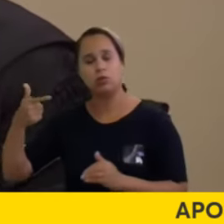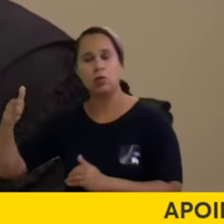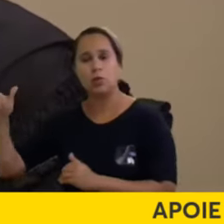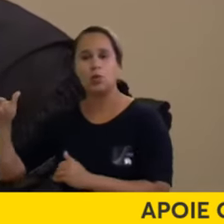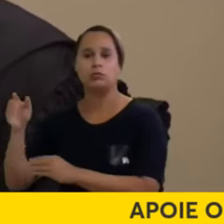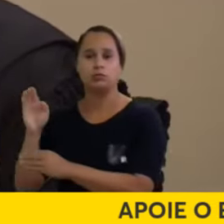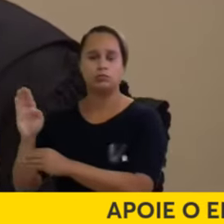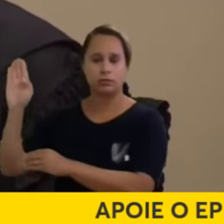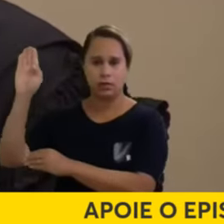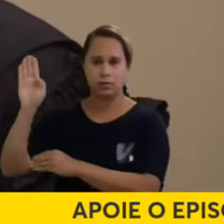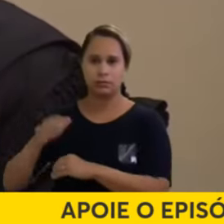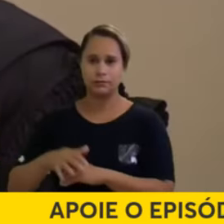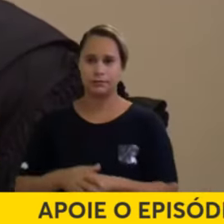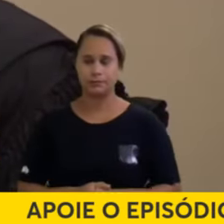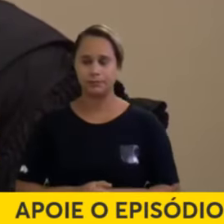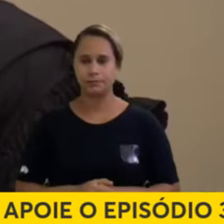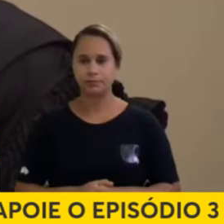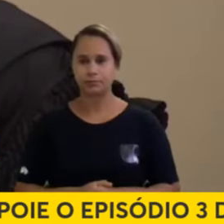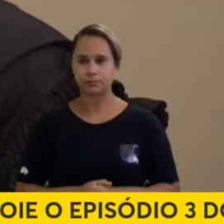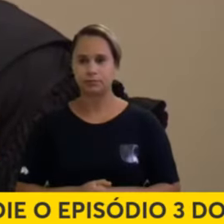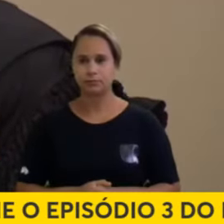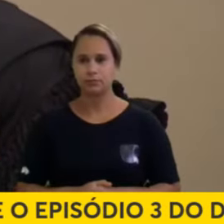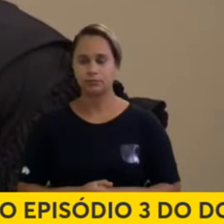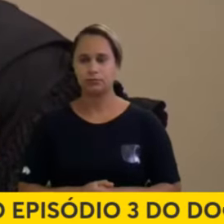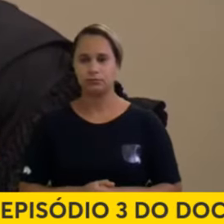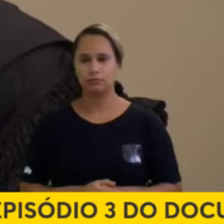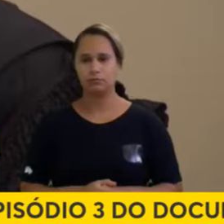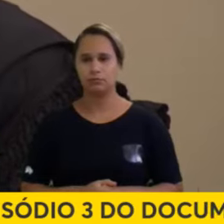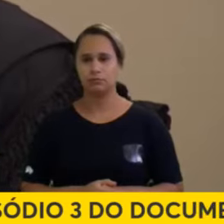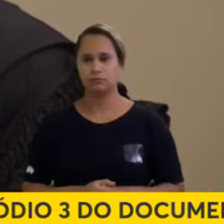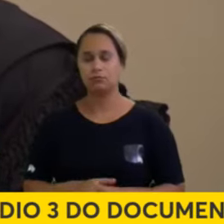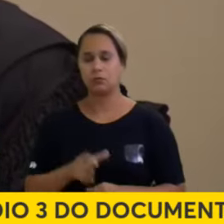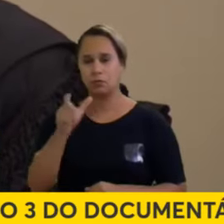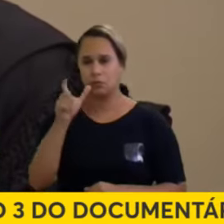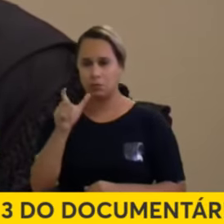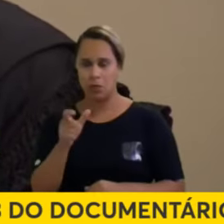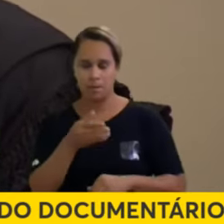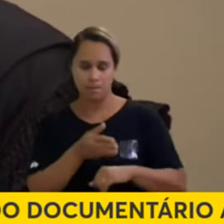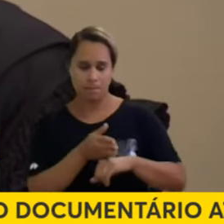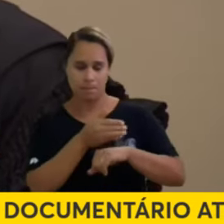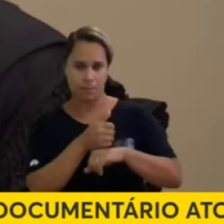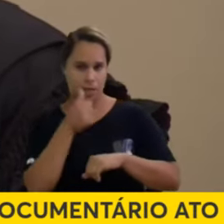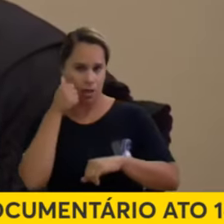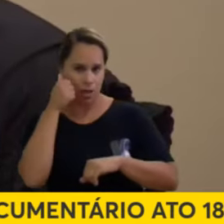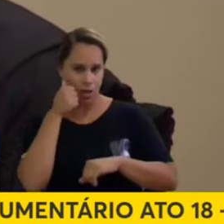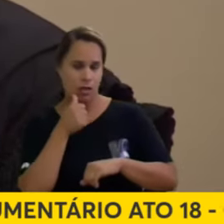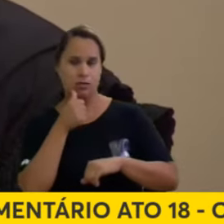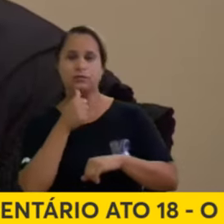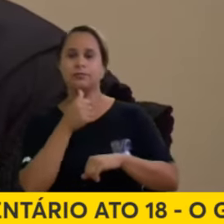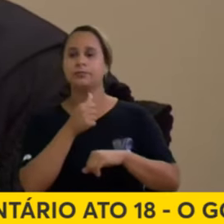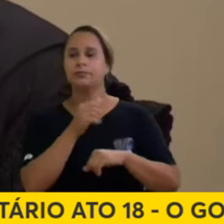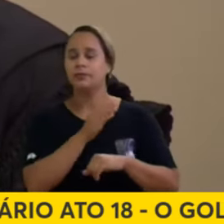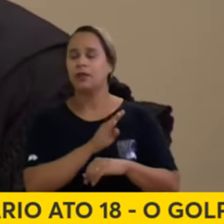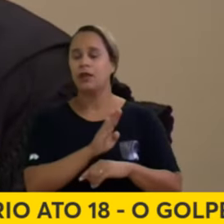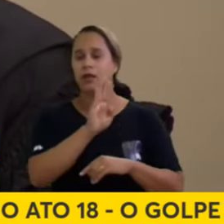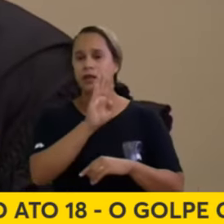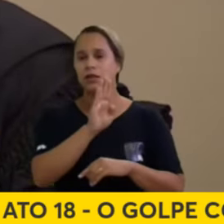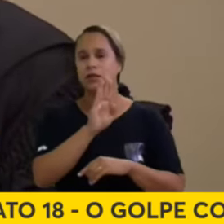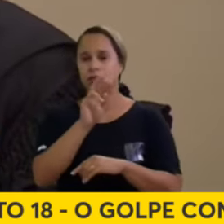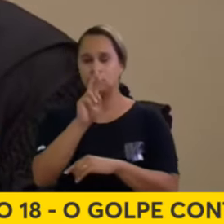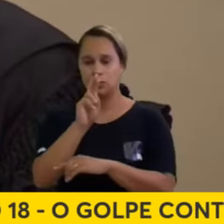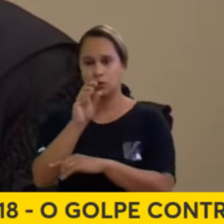número de sores inserções ser da pré-candidata Rosângela moro razão pela qual o valor de R 1.